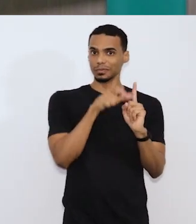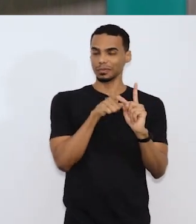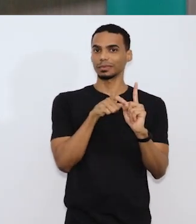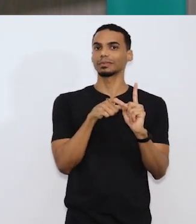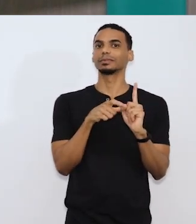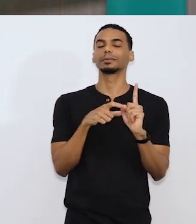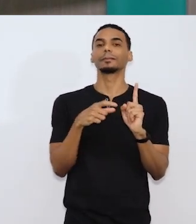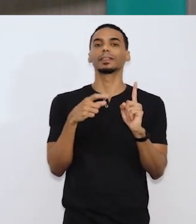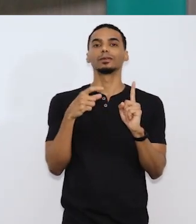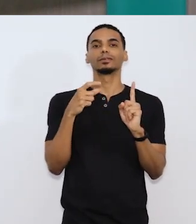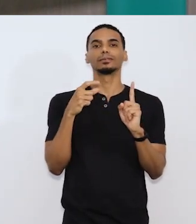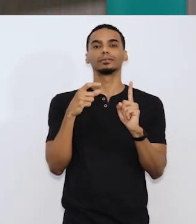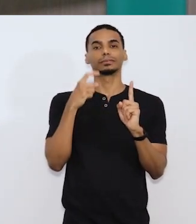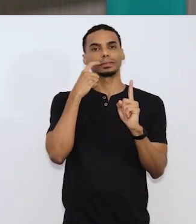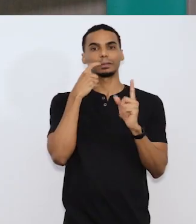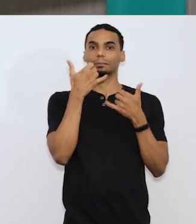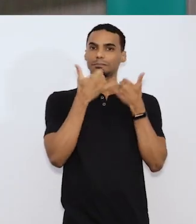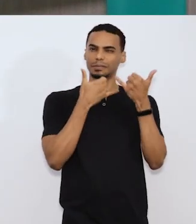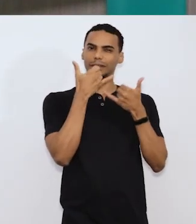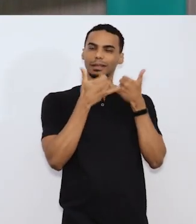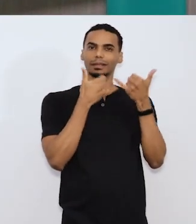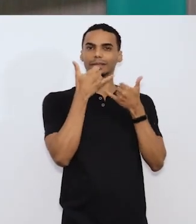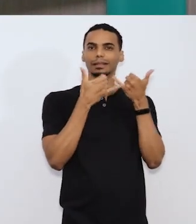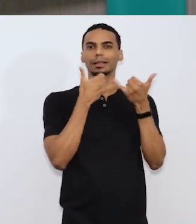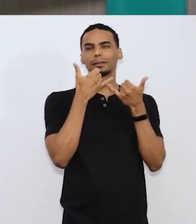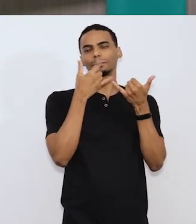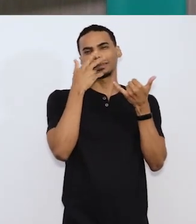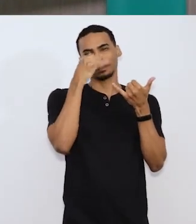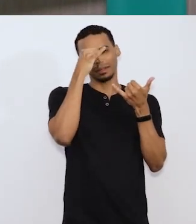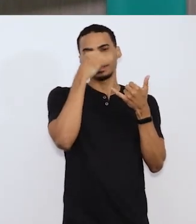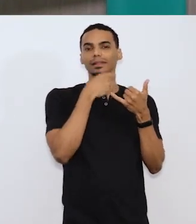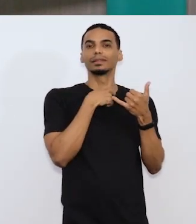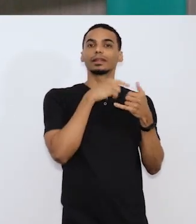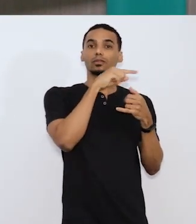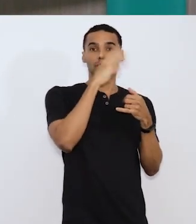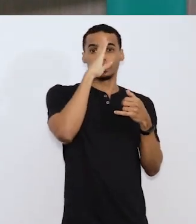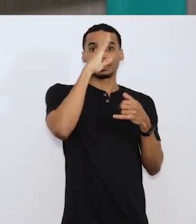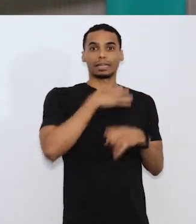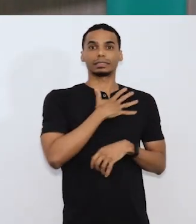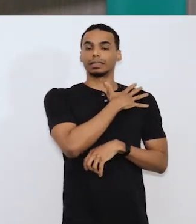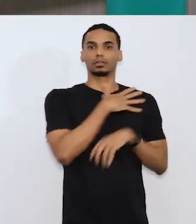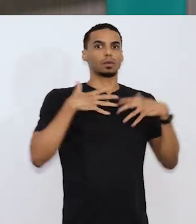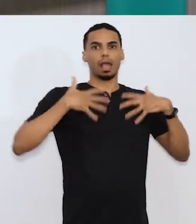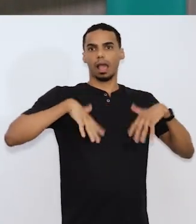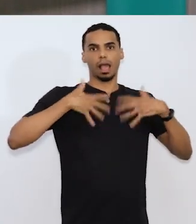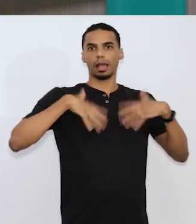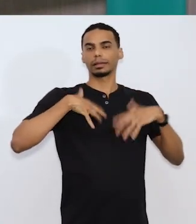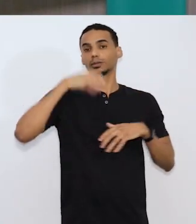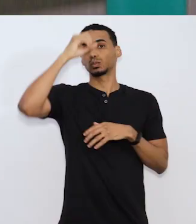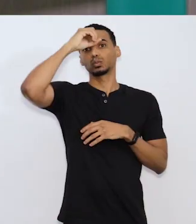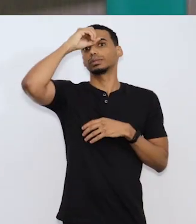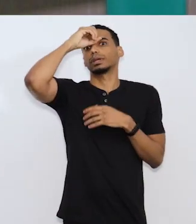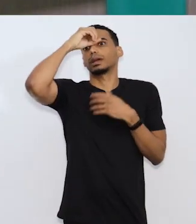faz vamos dizer, uma brincadeira ingênua com o sargento. O sargento já está ali desesperado, não sabe mais